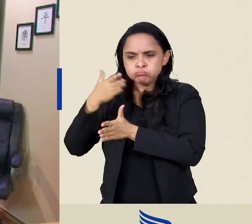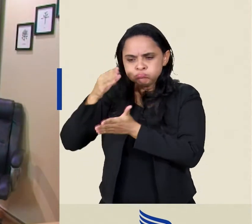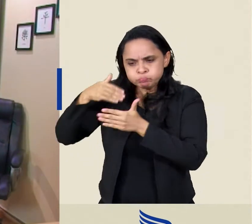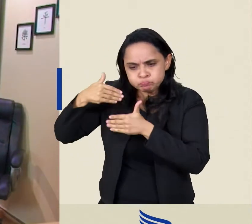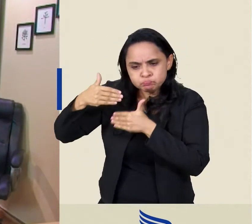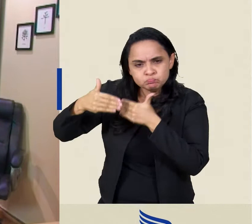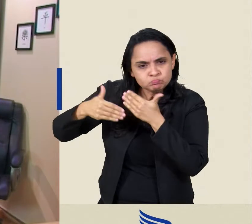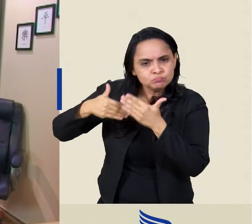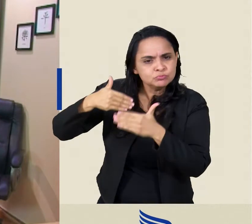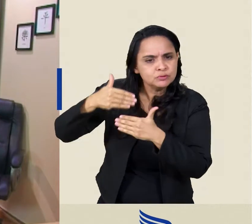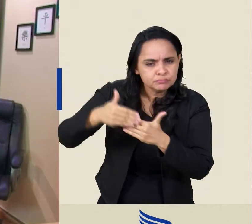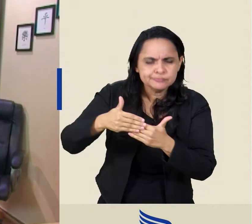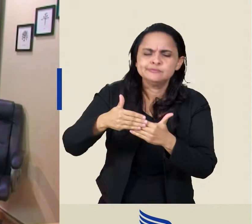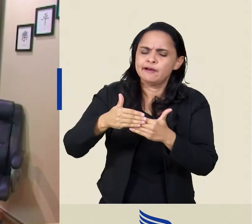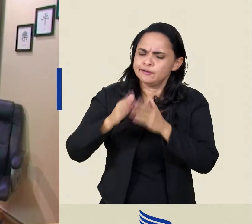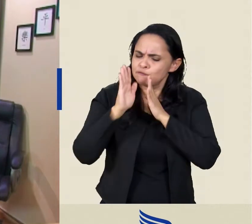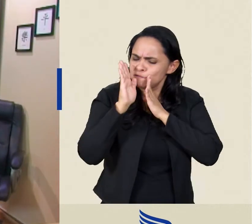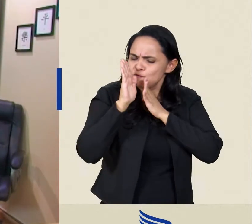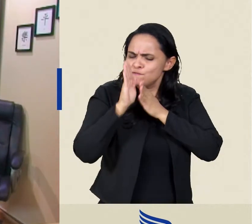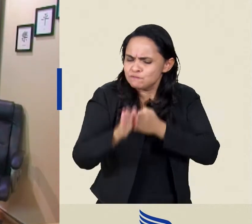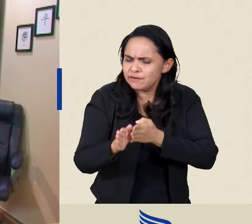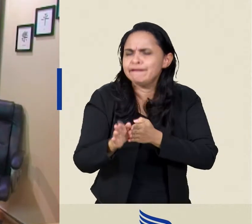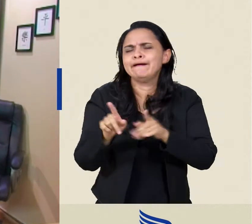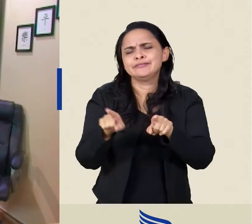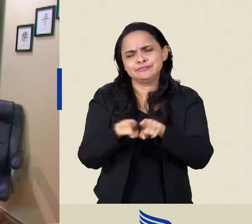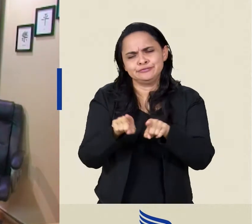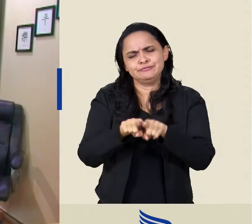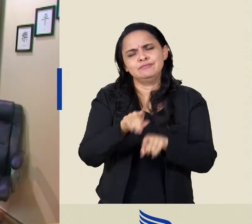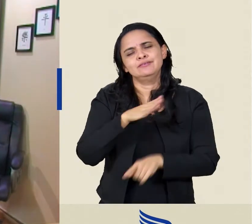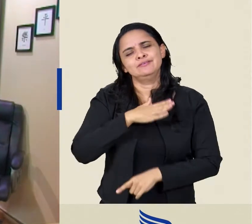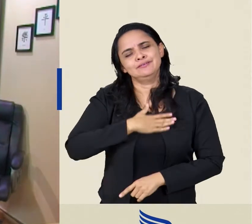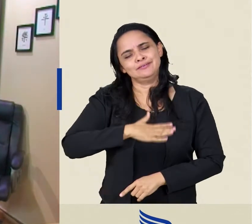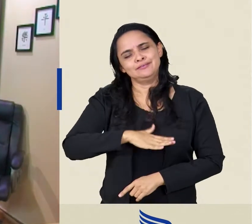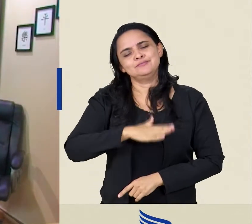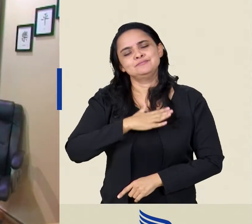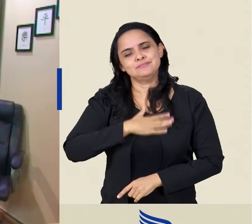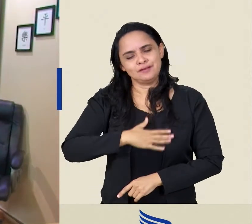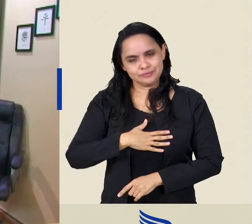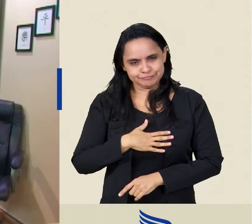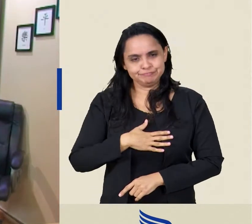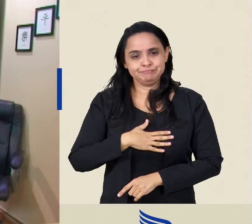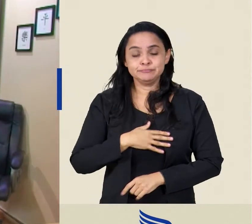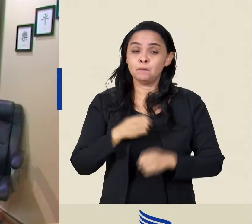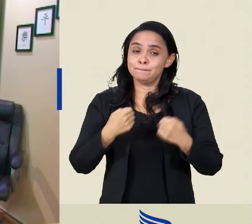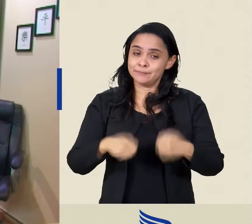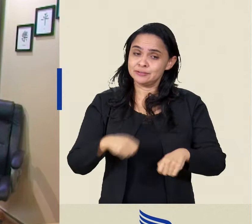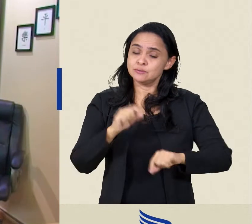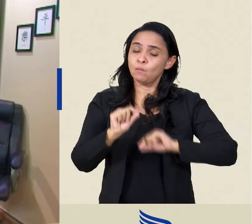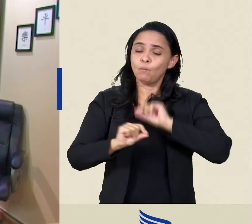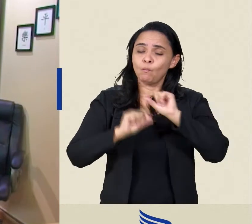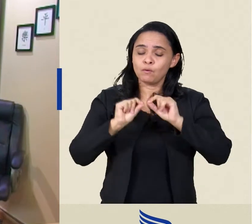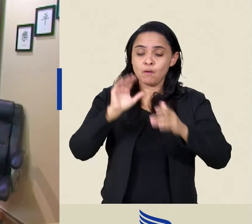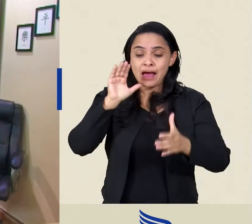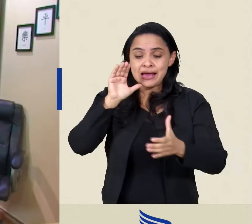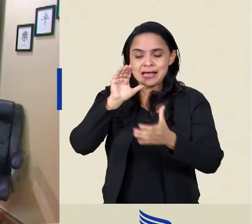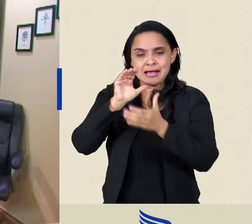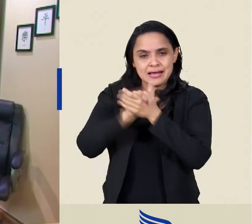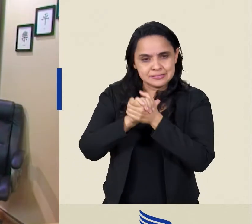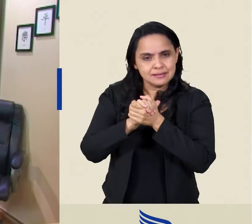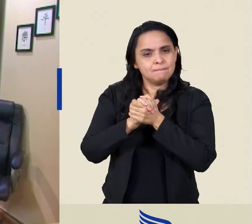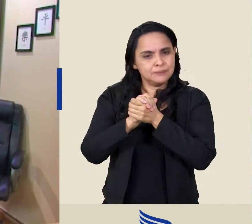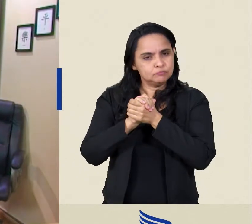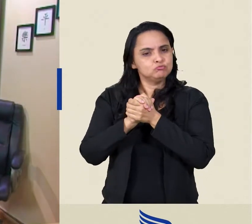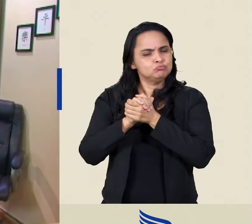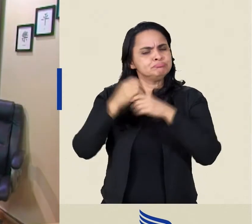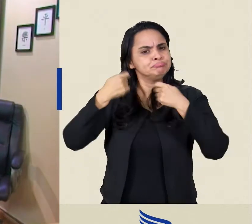e achareis descanso para as vossas almas. A restauração do matrimônio. Deus viu que